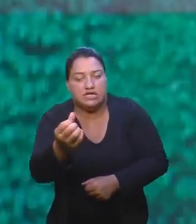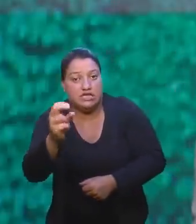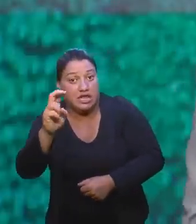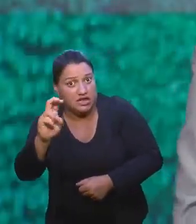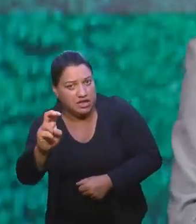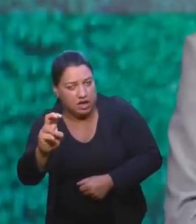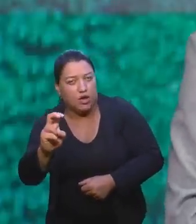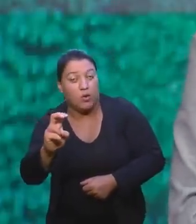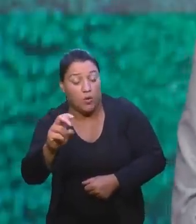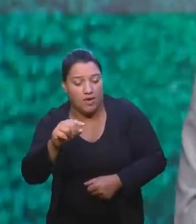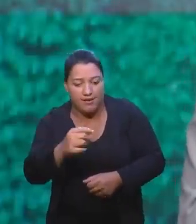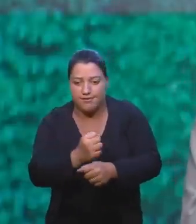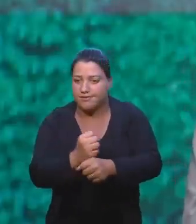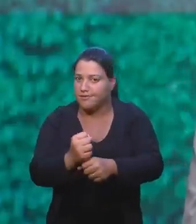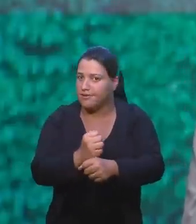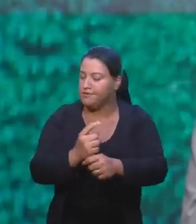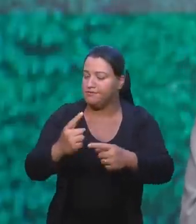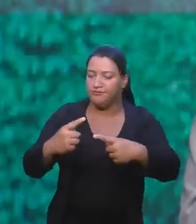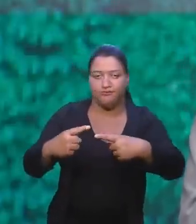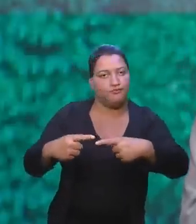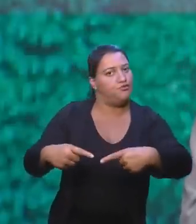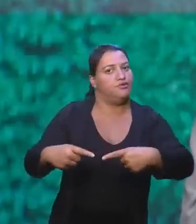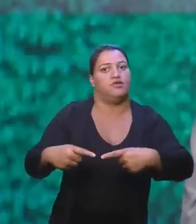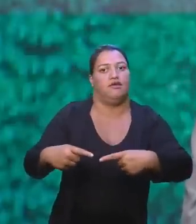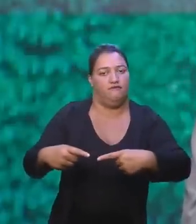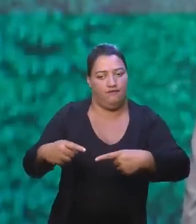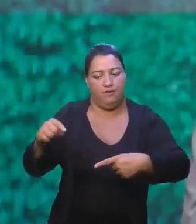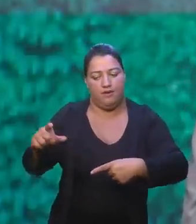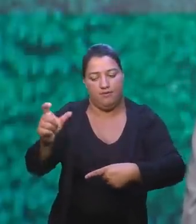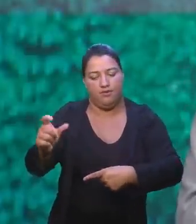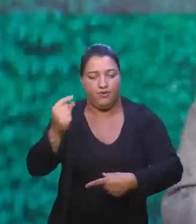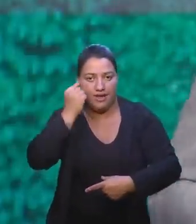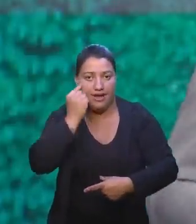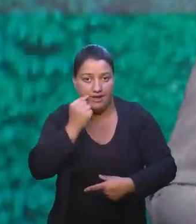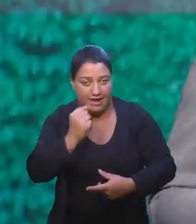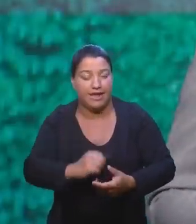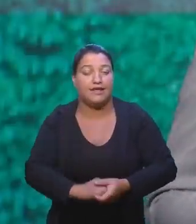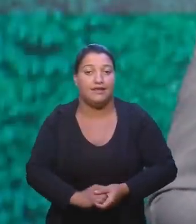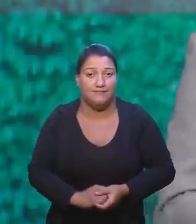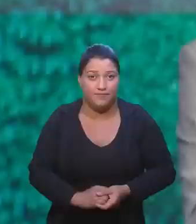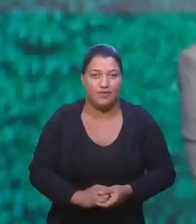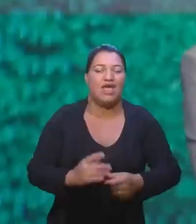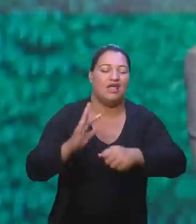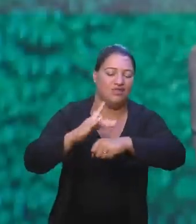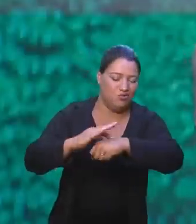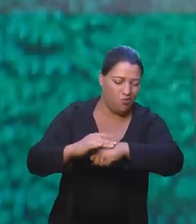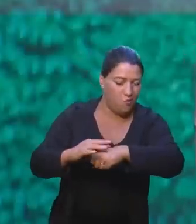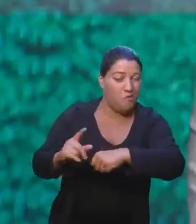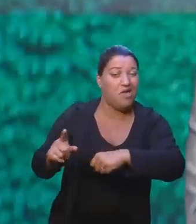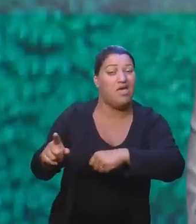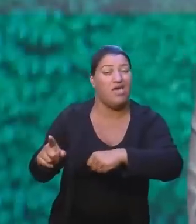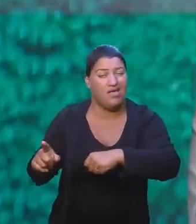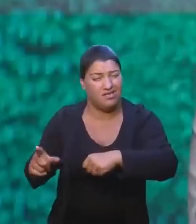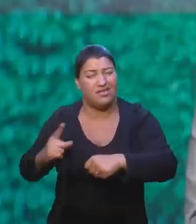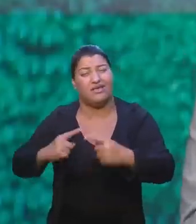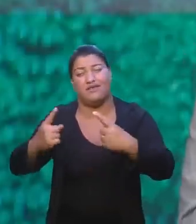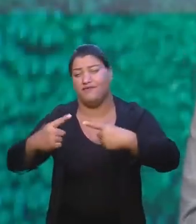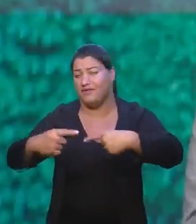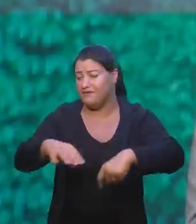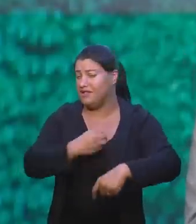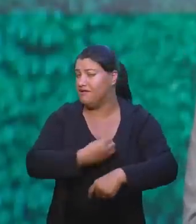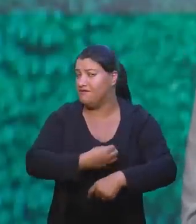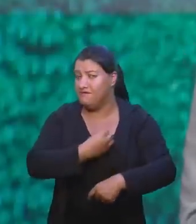foi um ano profundamente desafiador para Kardec. A doença, porque muitas vezes o desafio vem na área da doença,